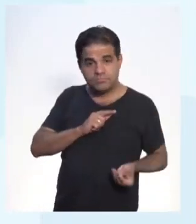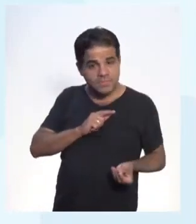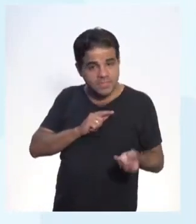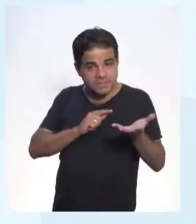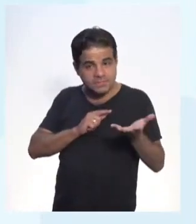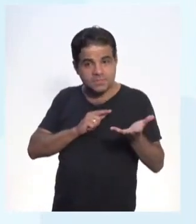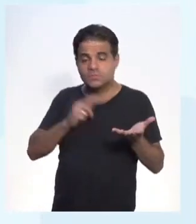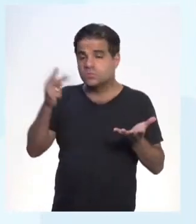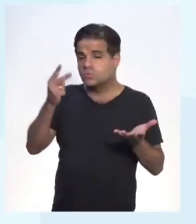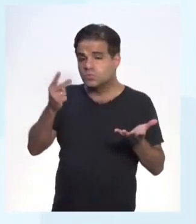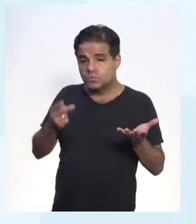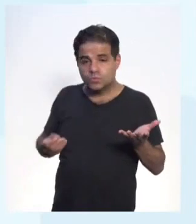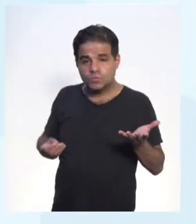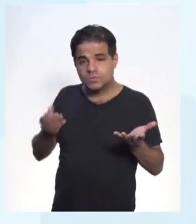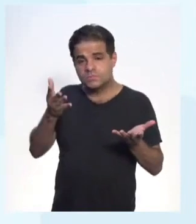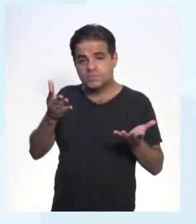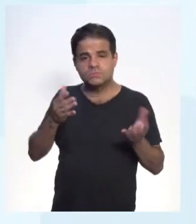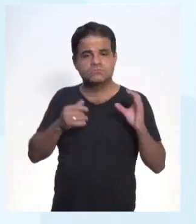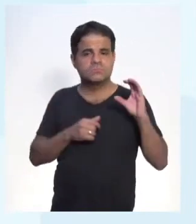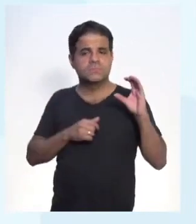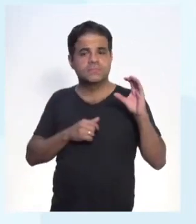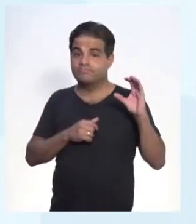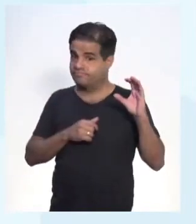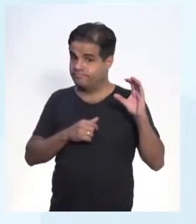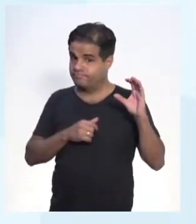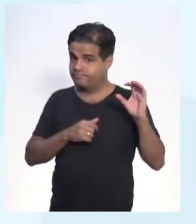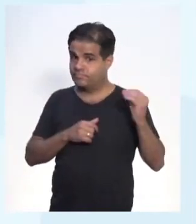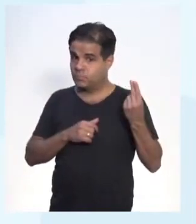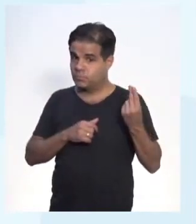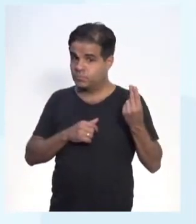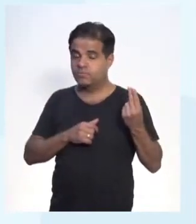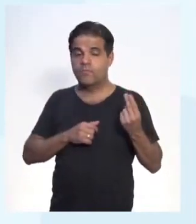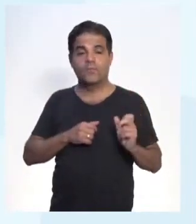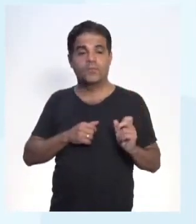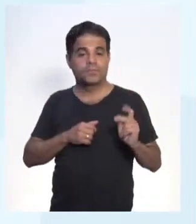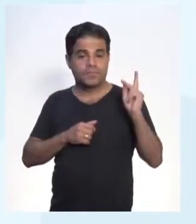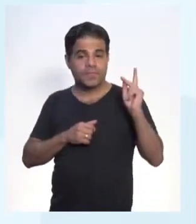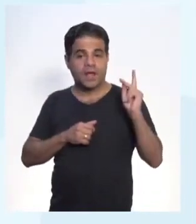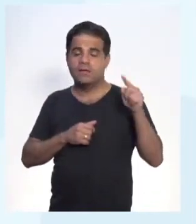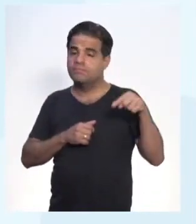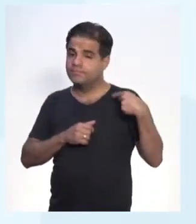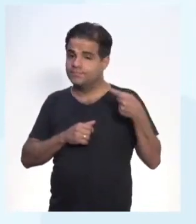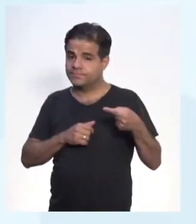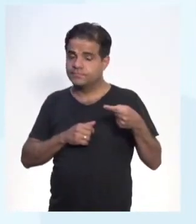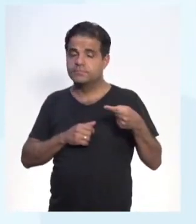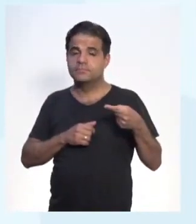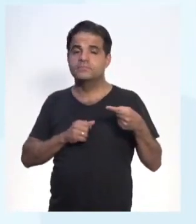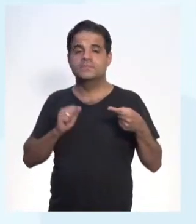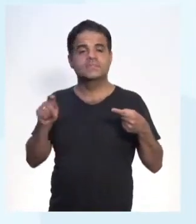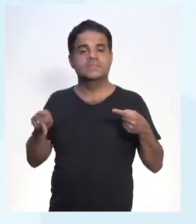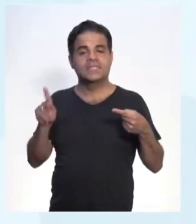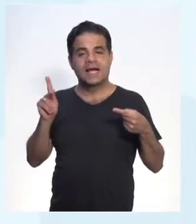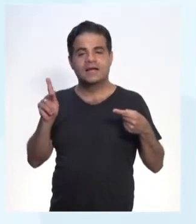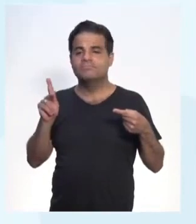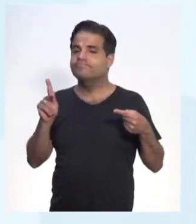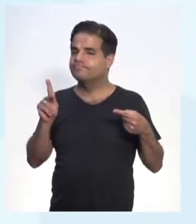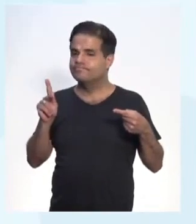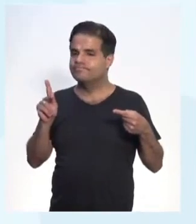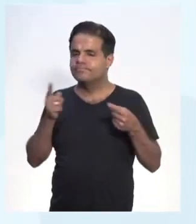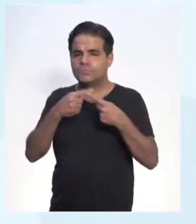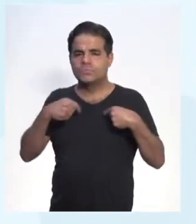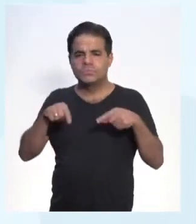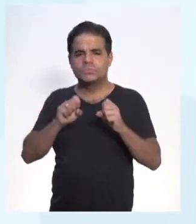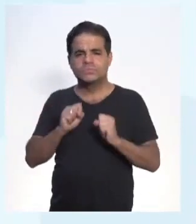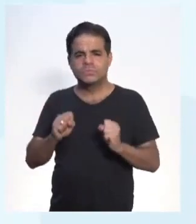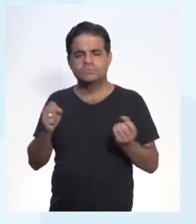lançamento e no segundo, C. Ou K e depois K. Então, nós